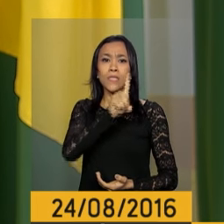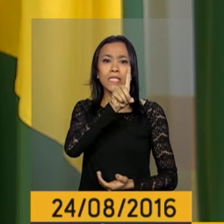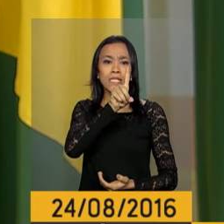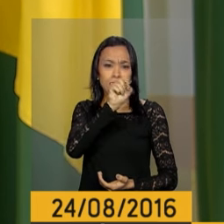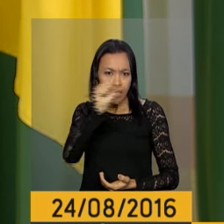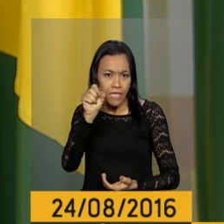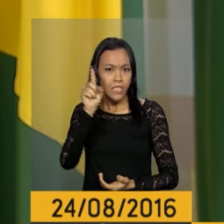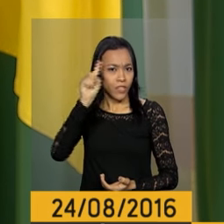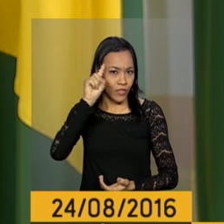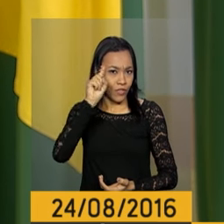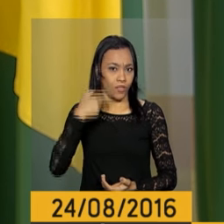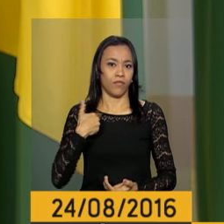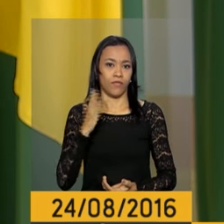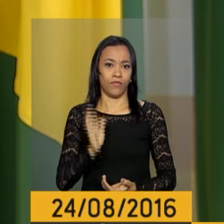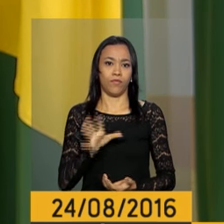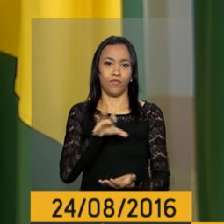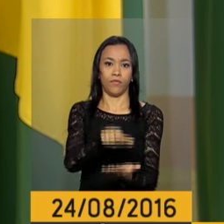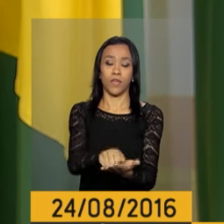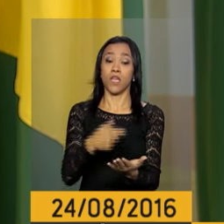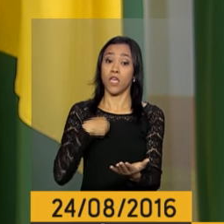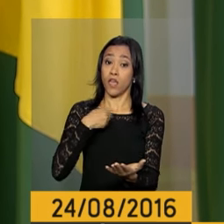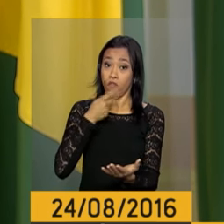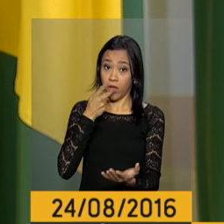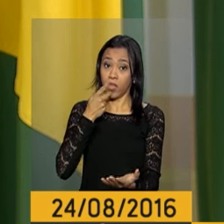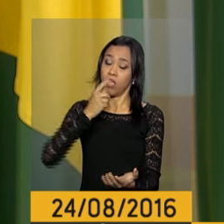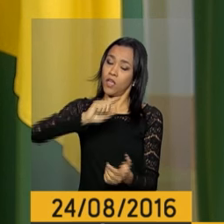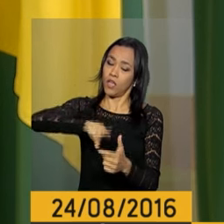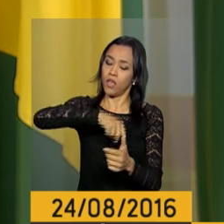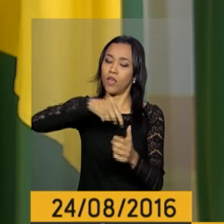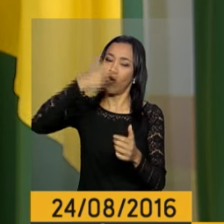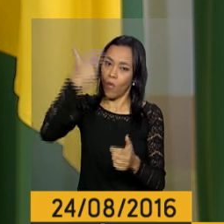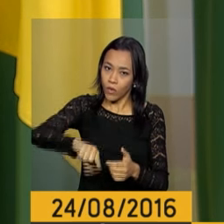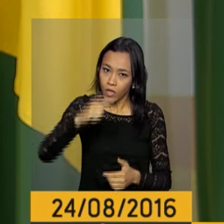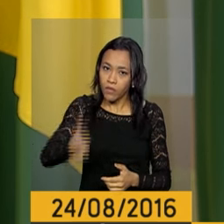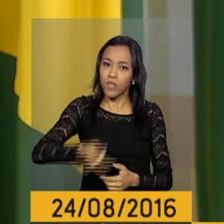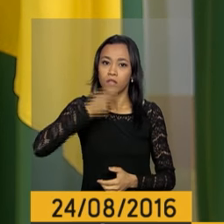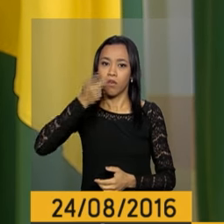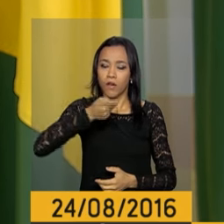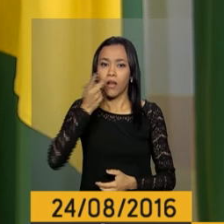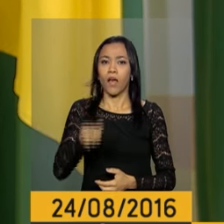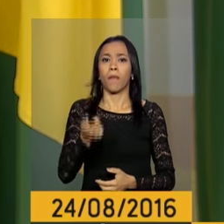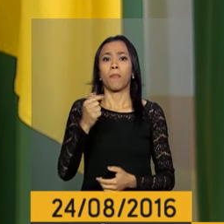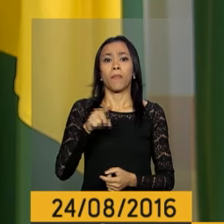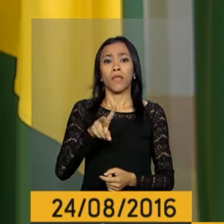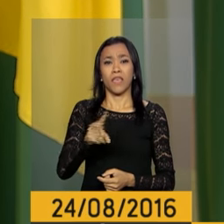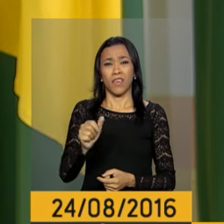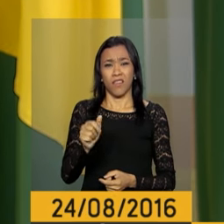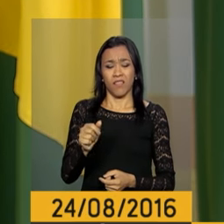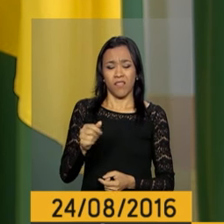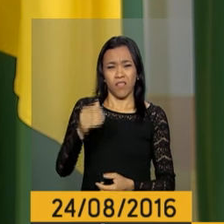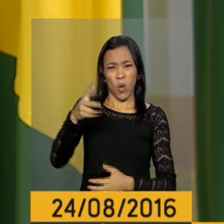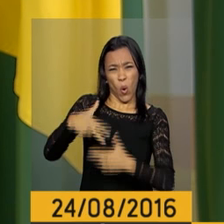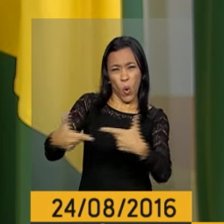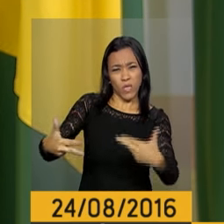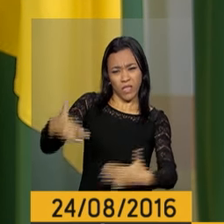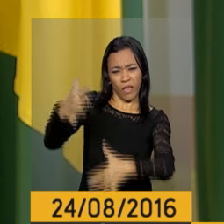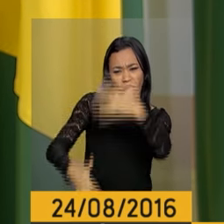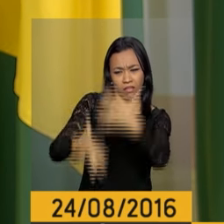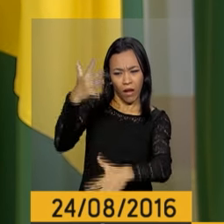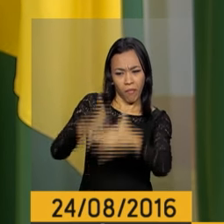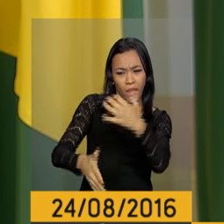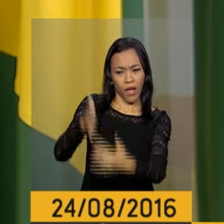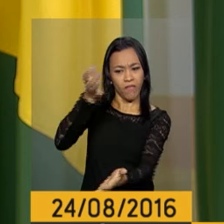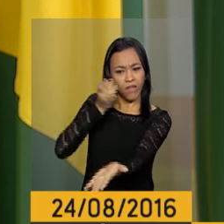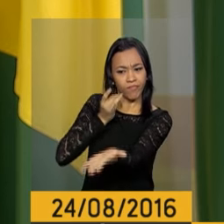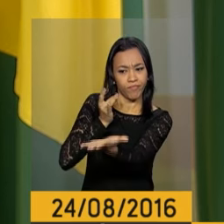dias, eu disse e repeti que este governo retirará recursos da ineficiência e investirá